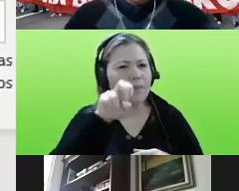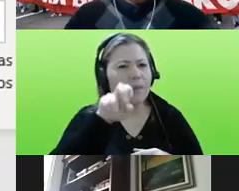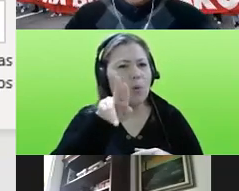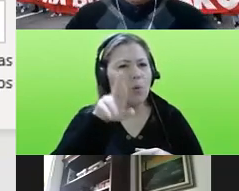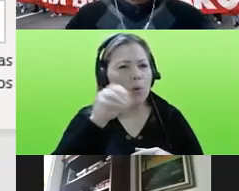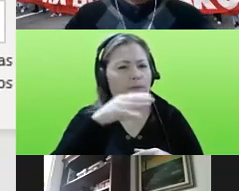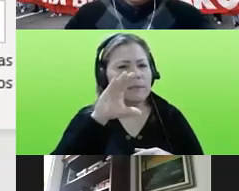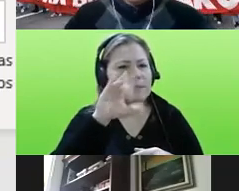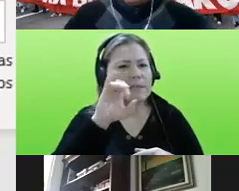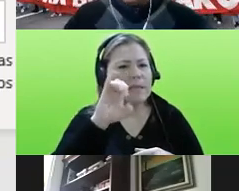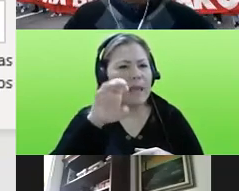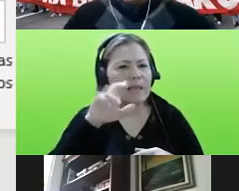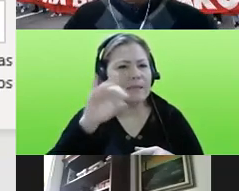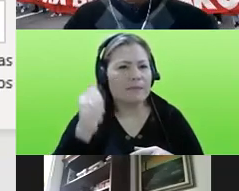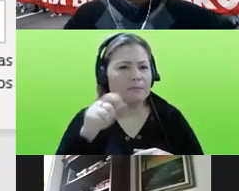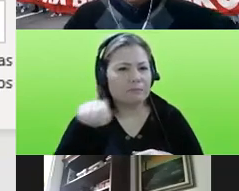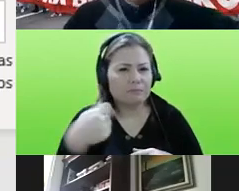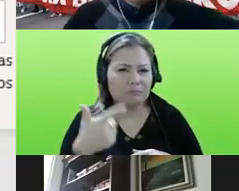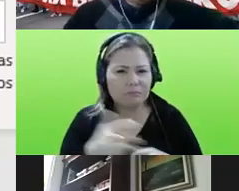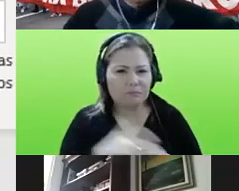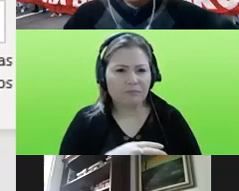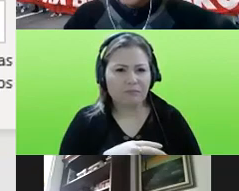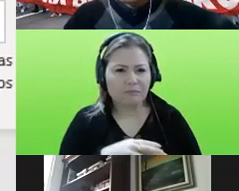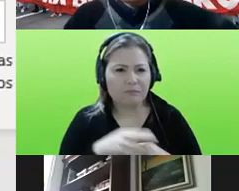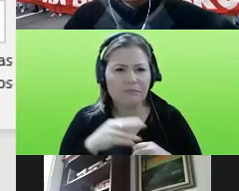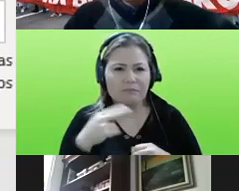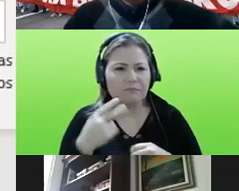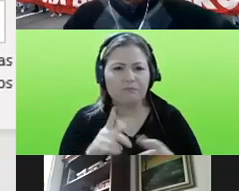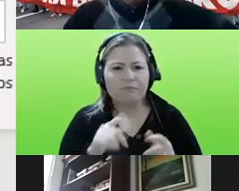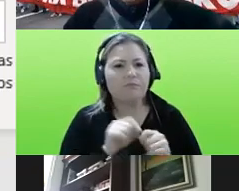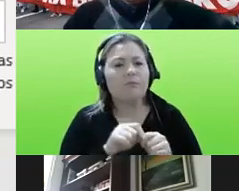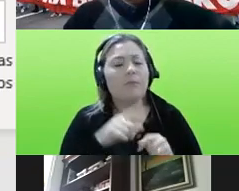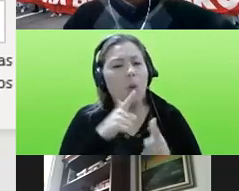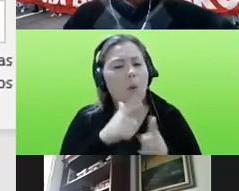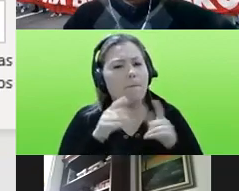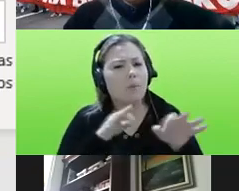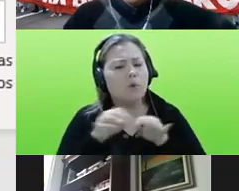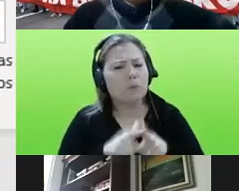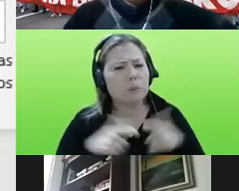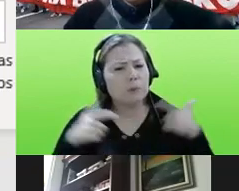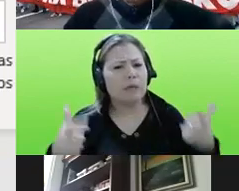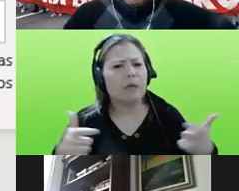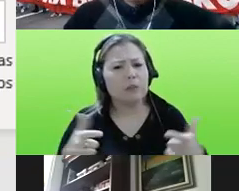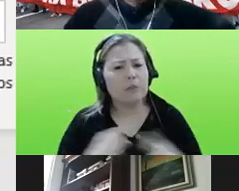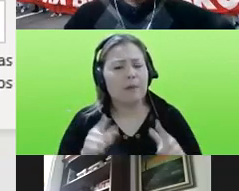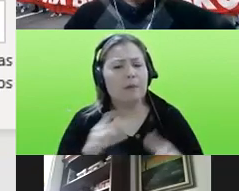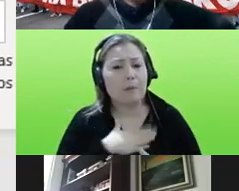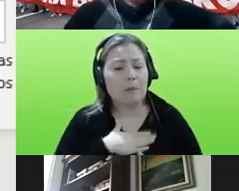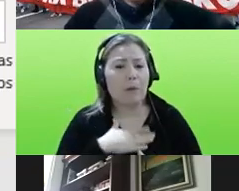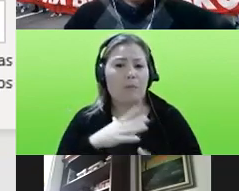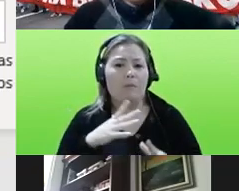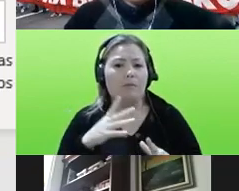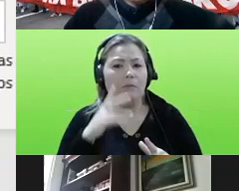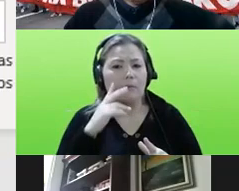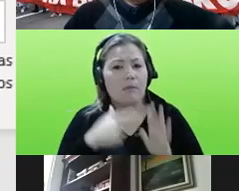da neurociência. Então, é um projeto muito amplo, mas, no meu caso aqui, para o Sinal de